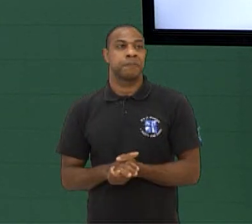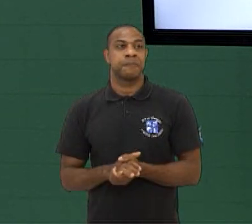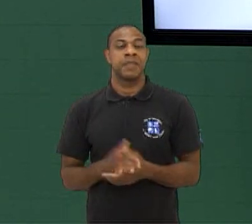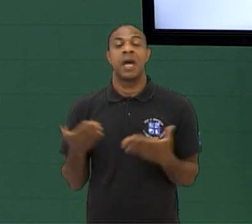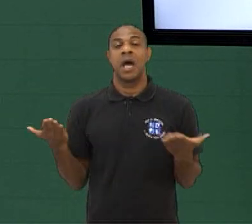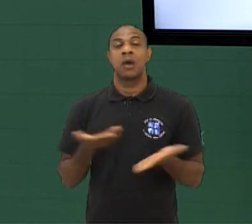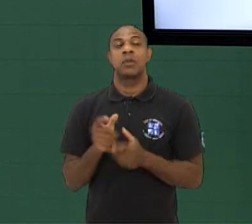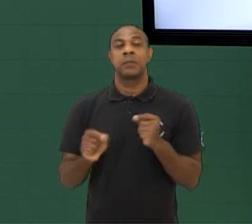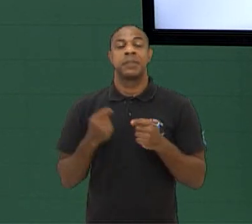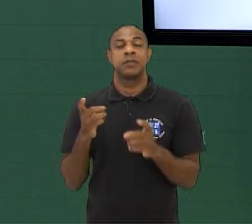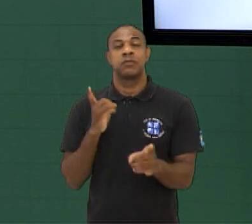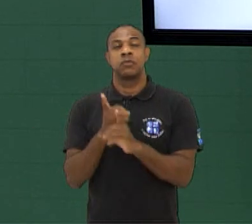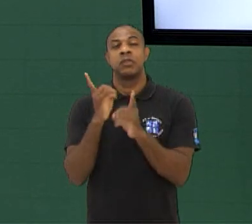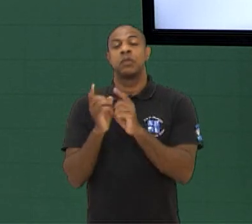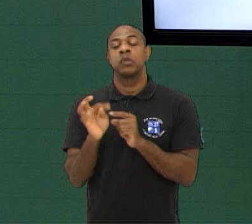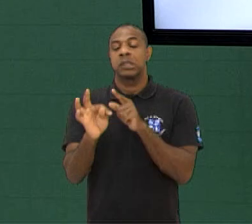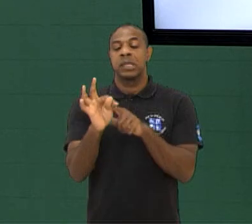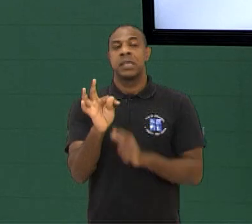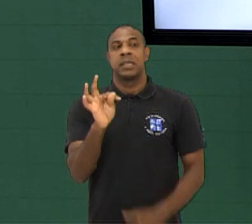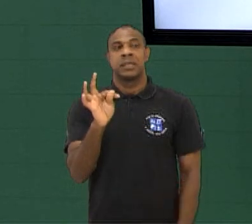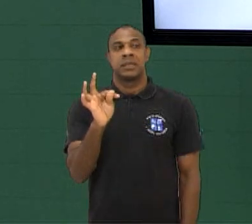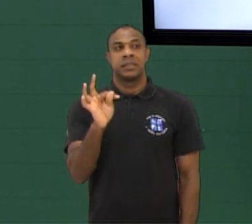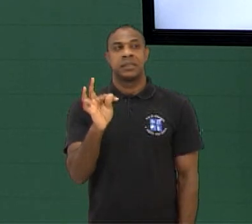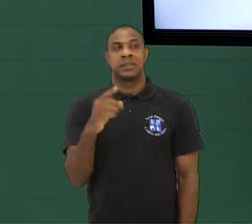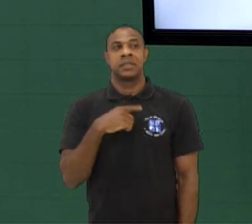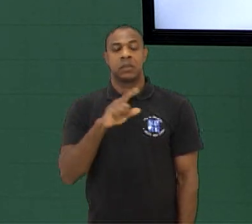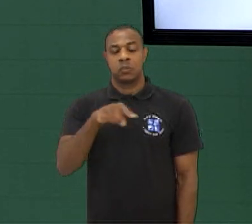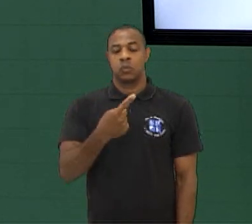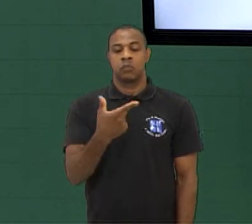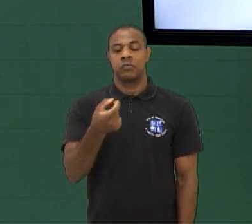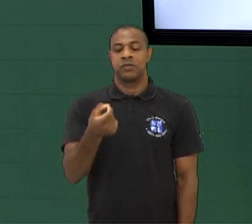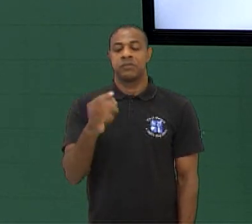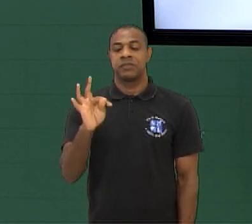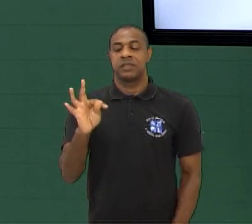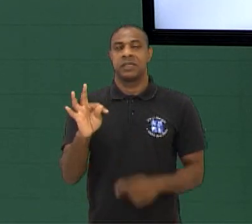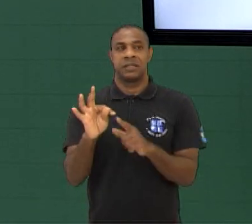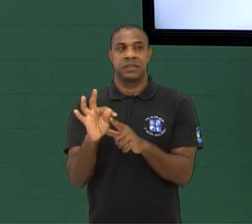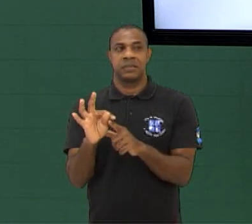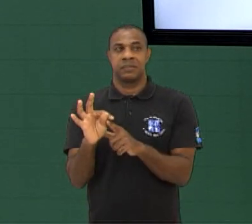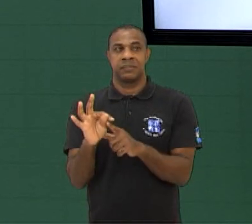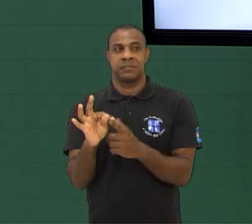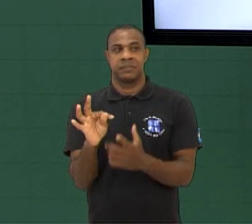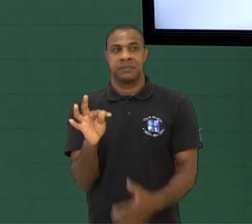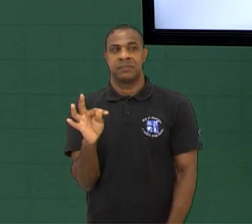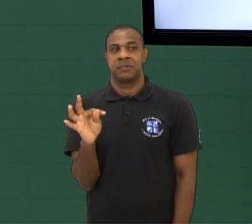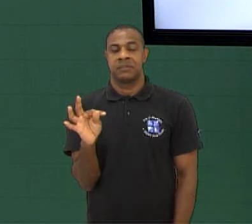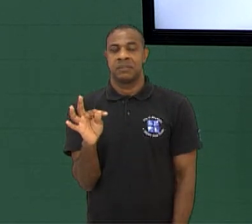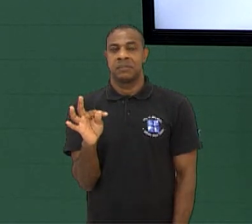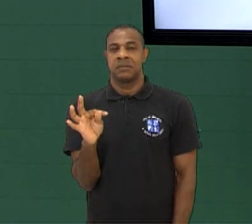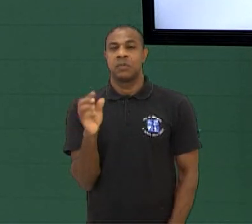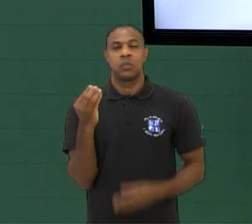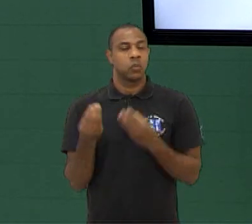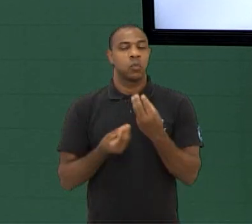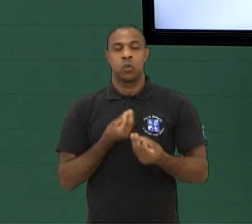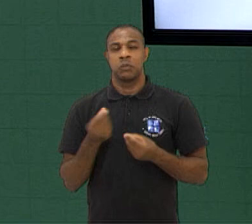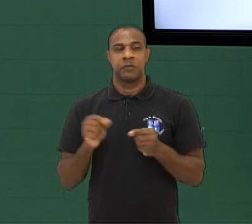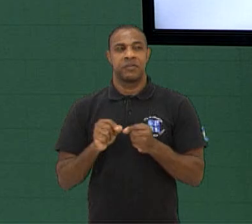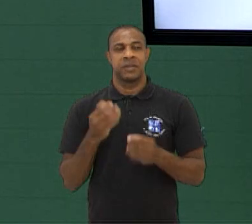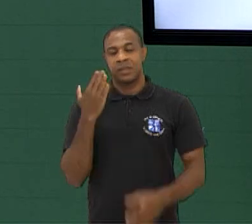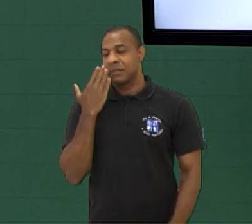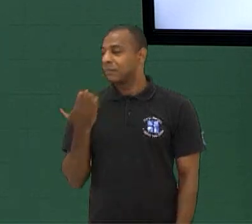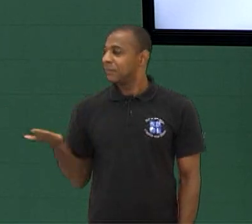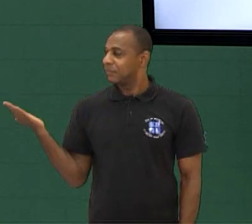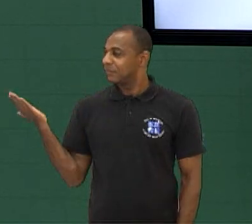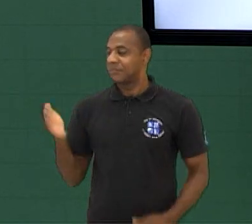eu preciso descobrir o t. E aqui está 1,20t, ou 1,2t. Então, como é que eu vou fazer isso? O 2